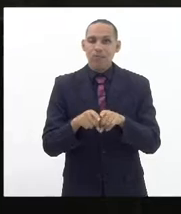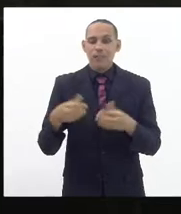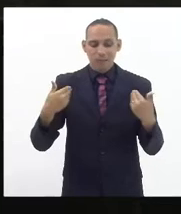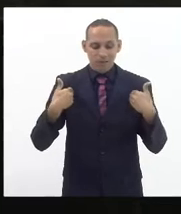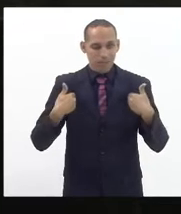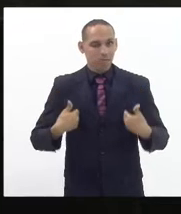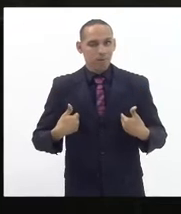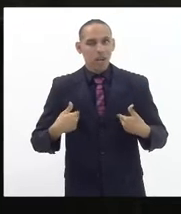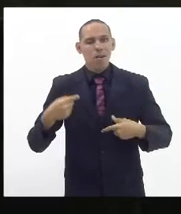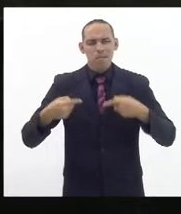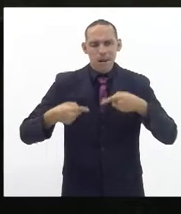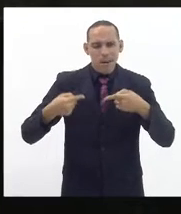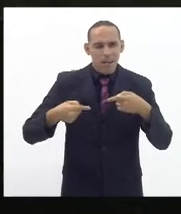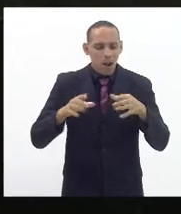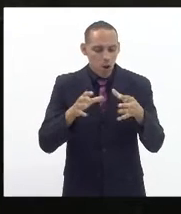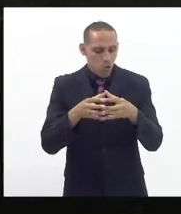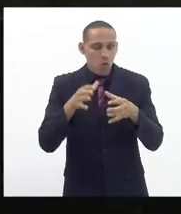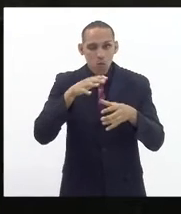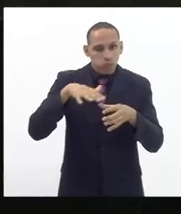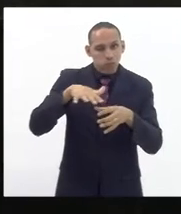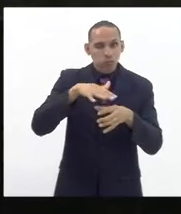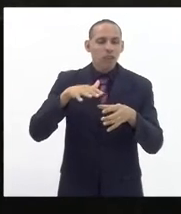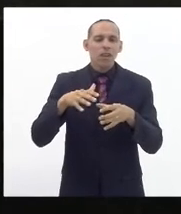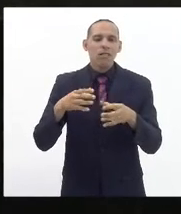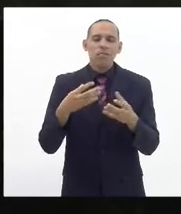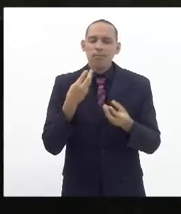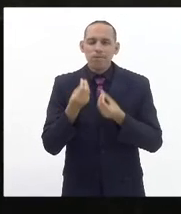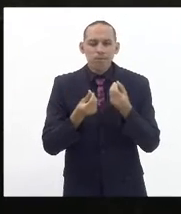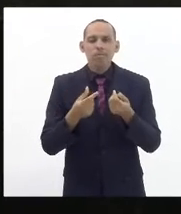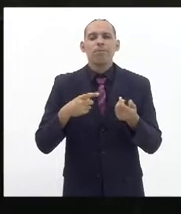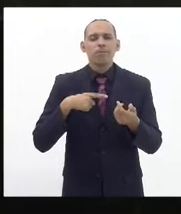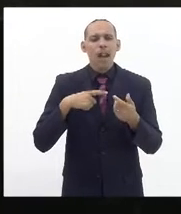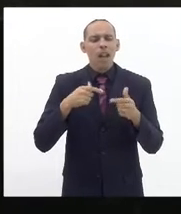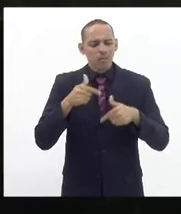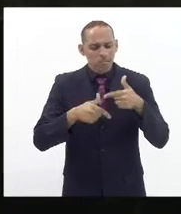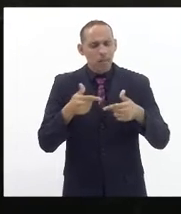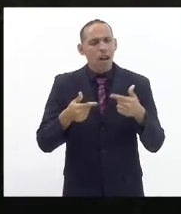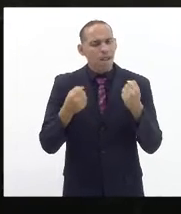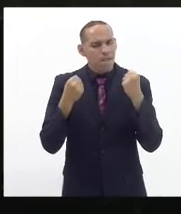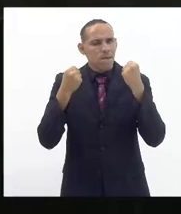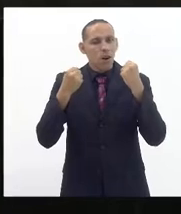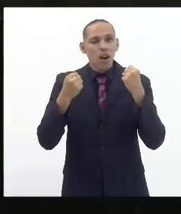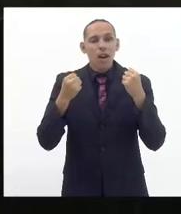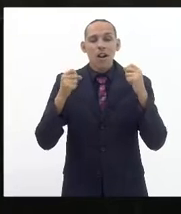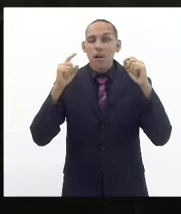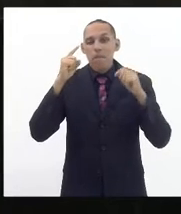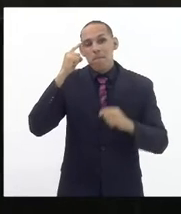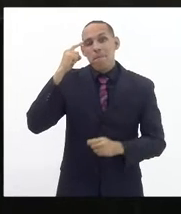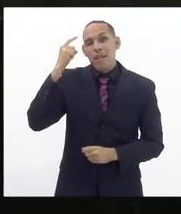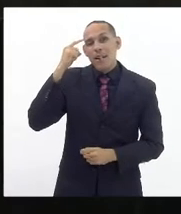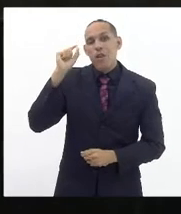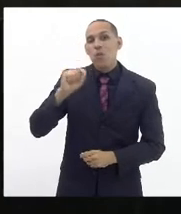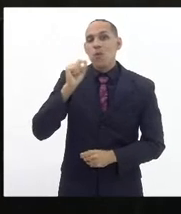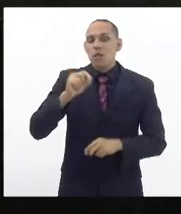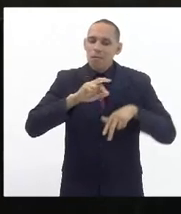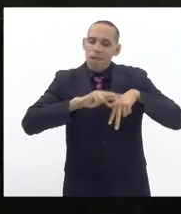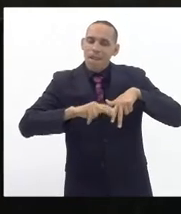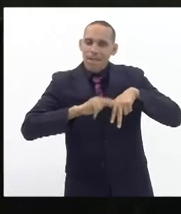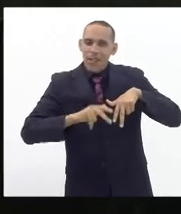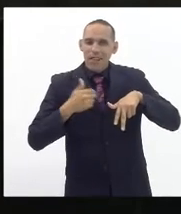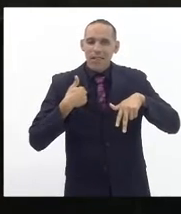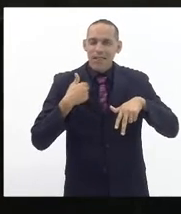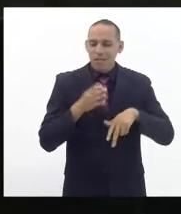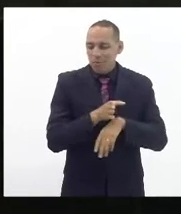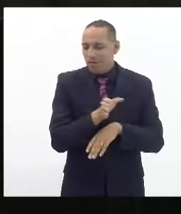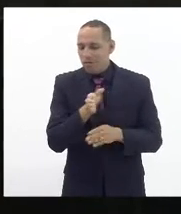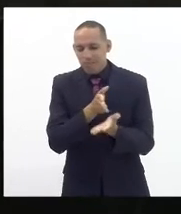vos fala, mas de toda a nossa equipe que tem uma sensibilidade e um trabalho forte com a pauta de gênero. Não vou aqui, obviamente, desvirtuar a